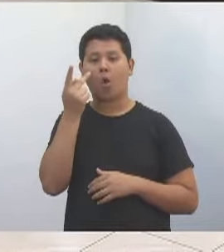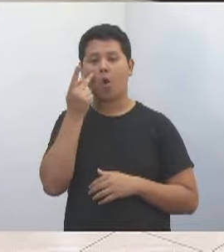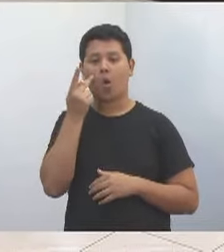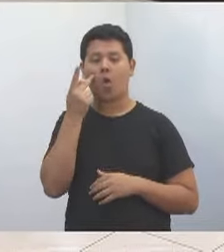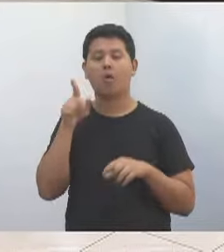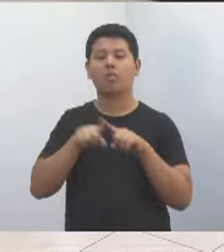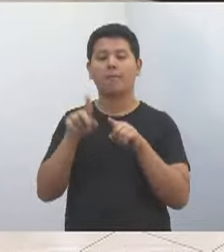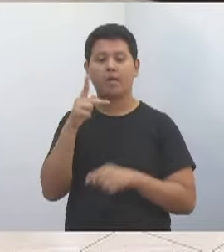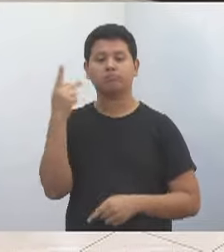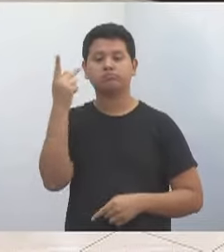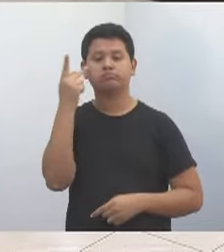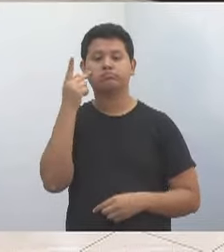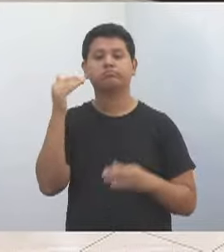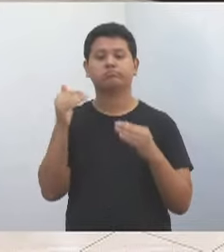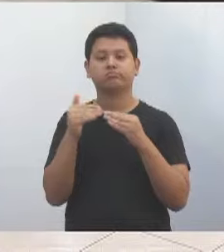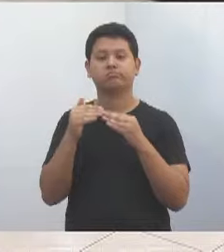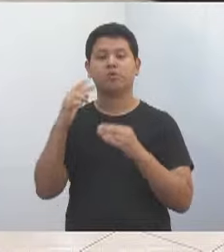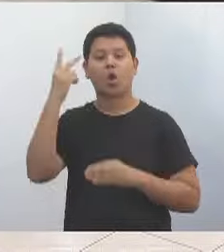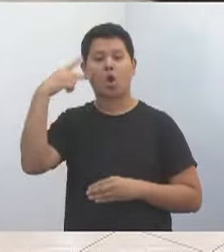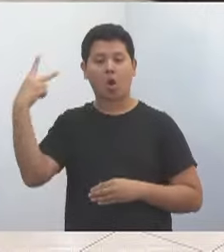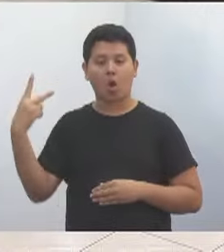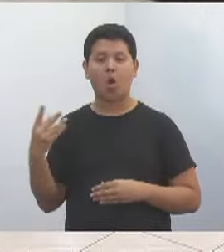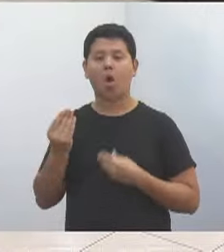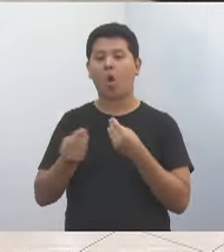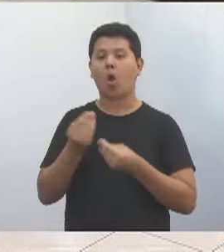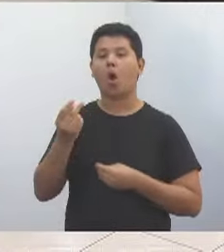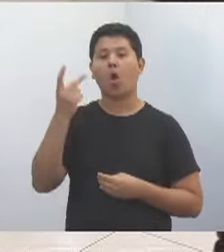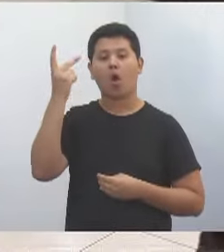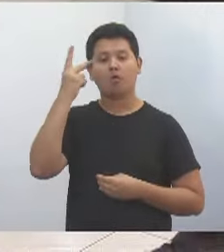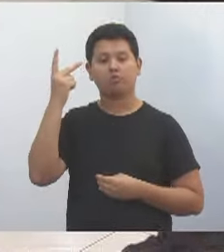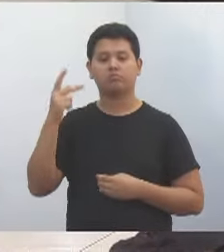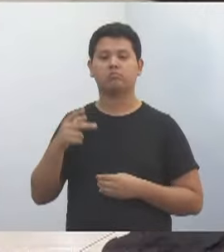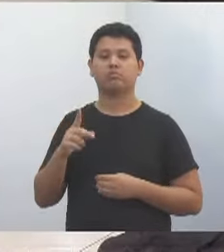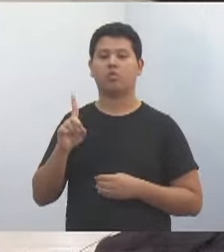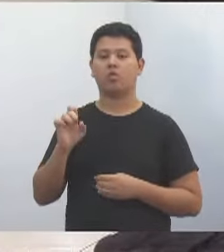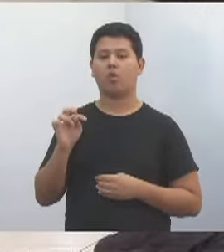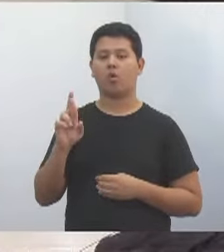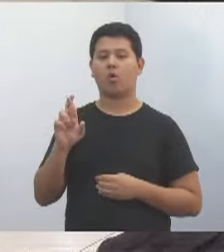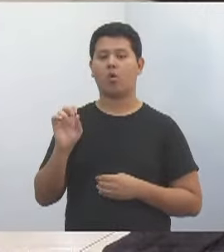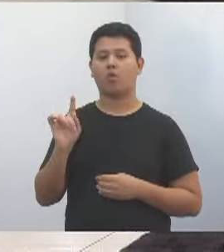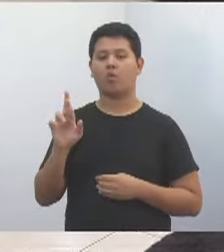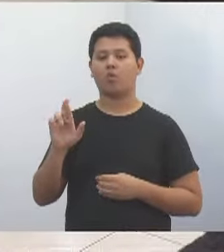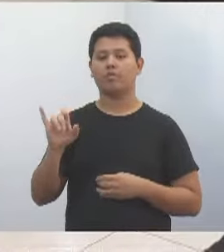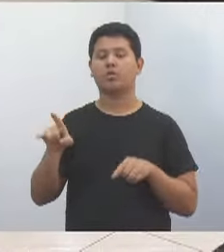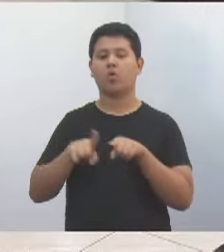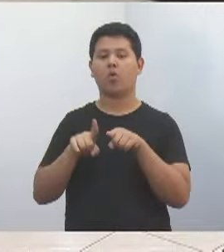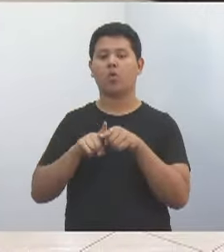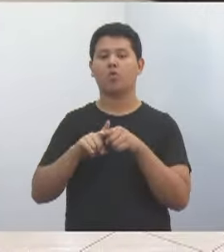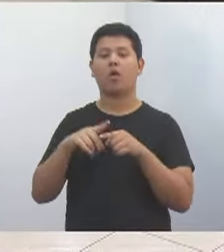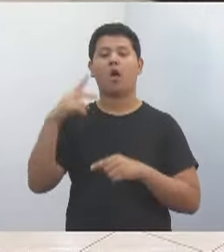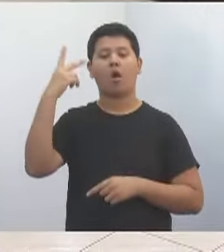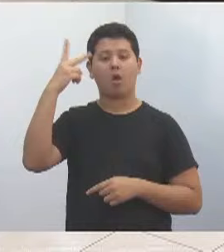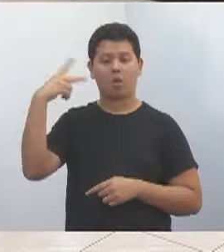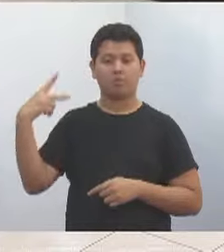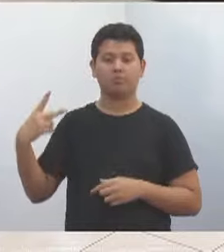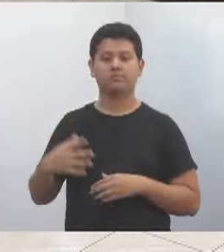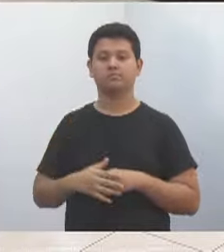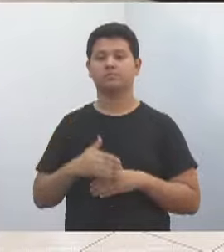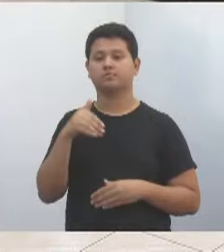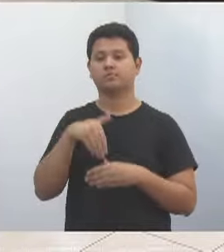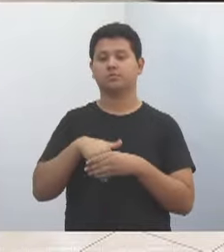Paulinho dos Condutores? Favorável. Como vota o vereador Dr. Rodrigo Salomão? Favorável. Como vota o vereador Rogério